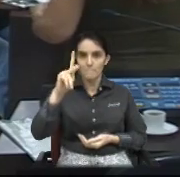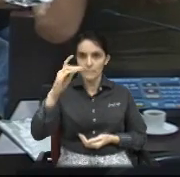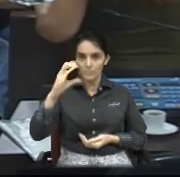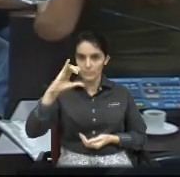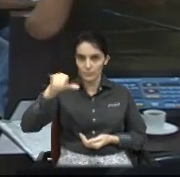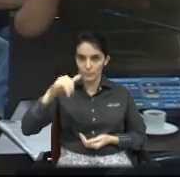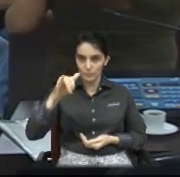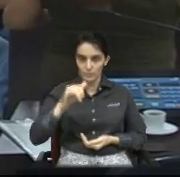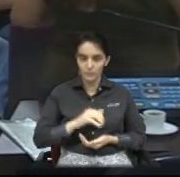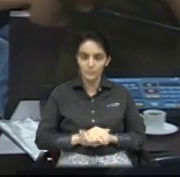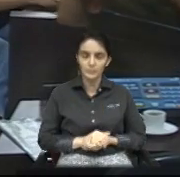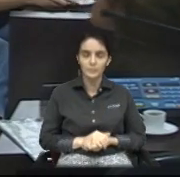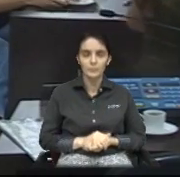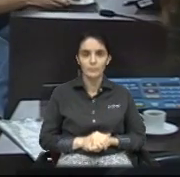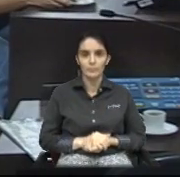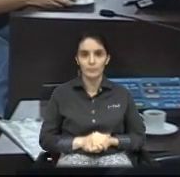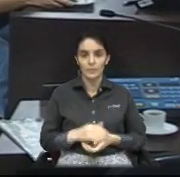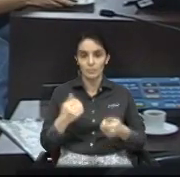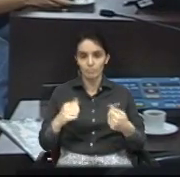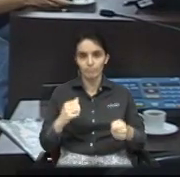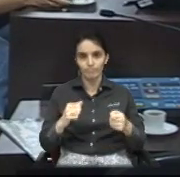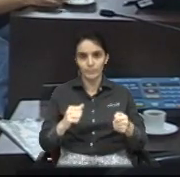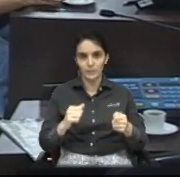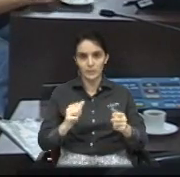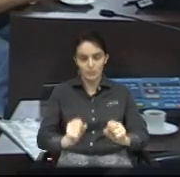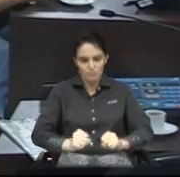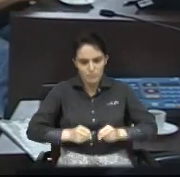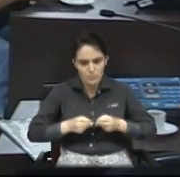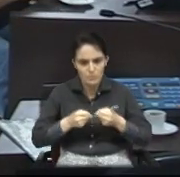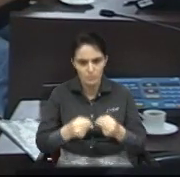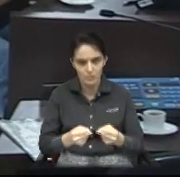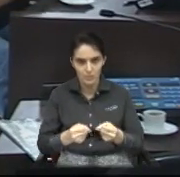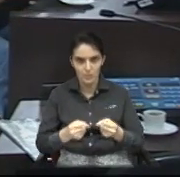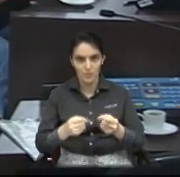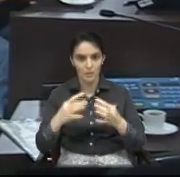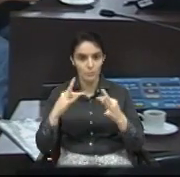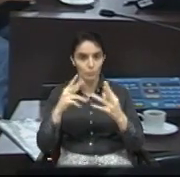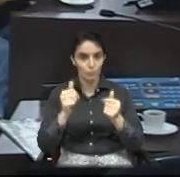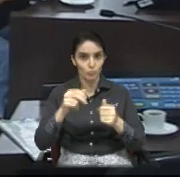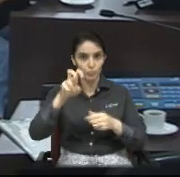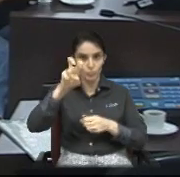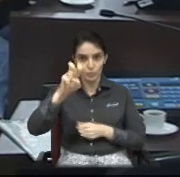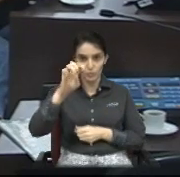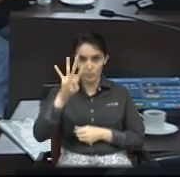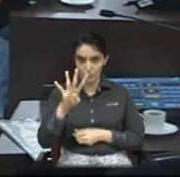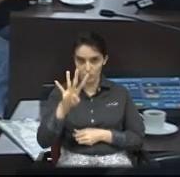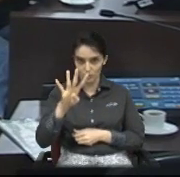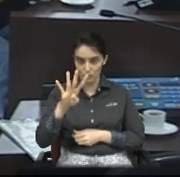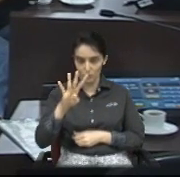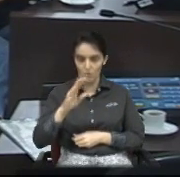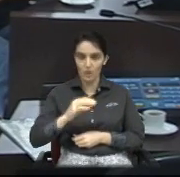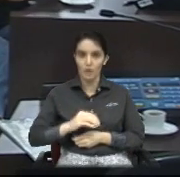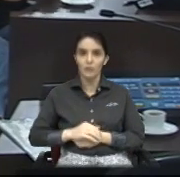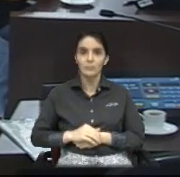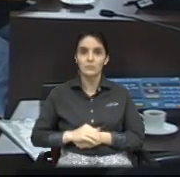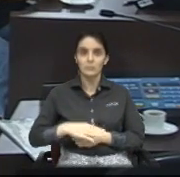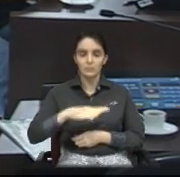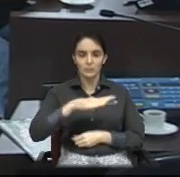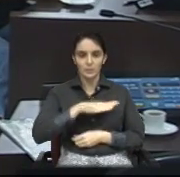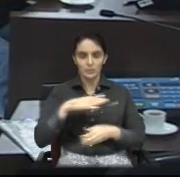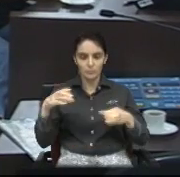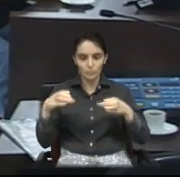esta ação, porém, é necessário um esforço conjunto e amplo de todos os 54 municípios que fazem parte do